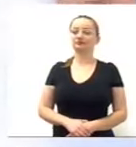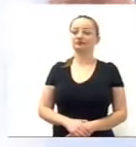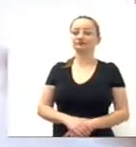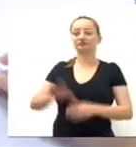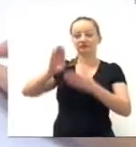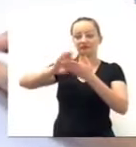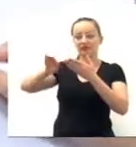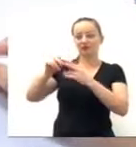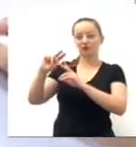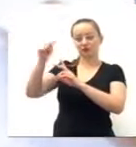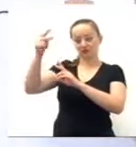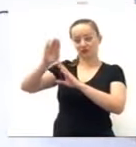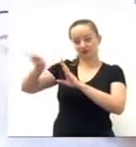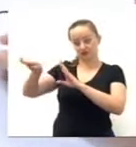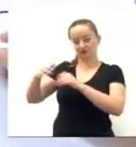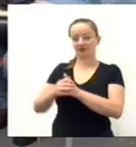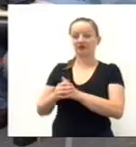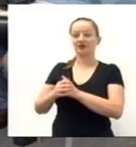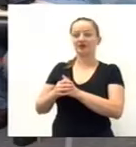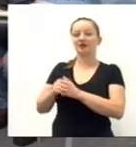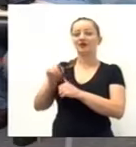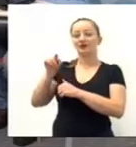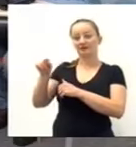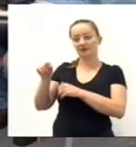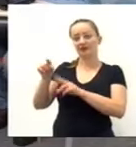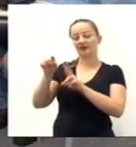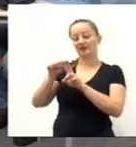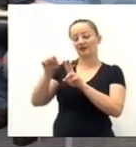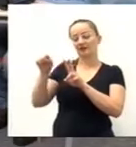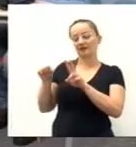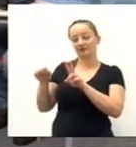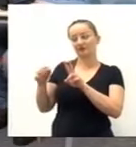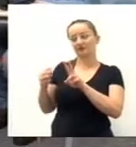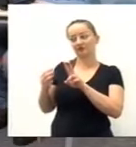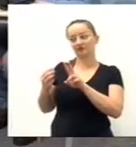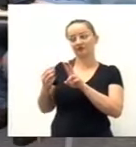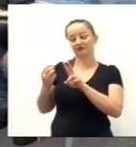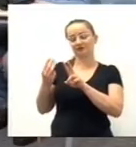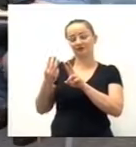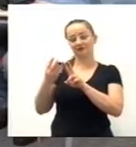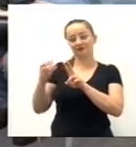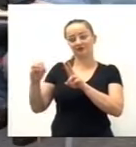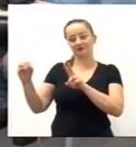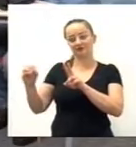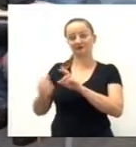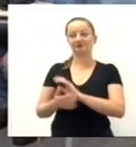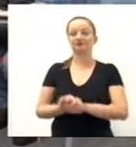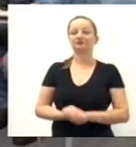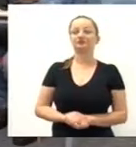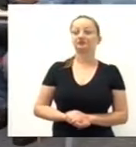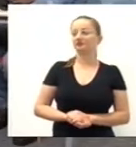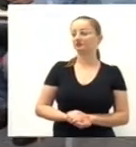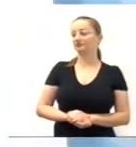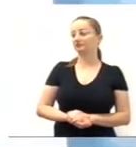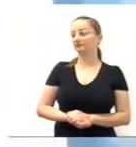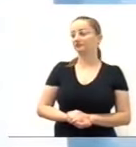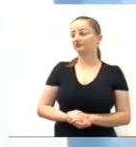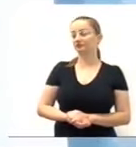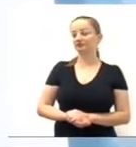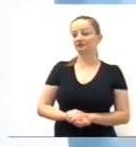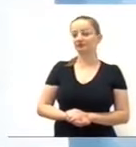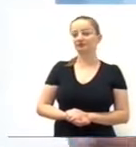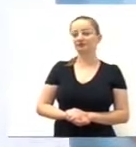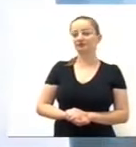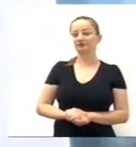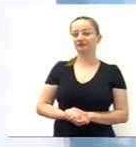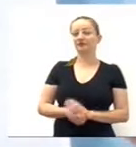aqui o expoente e aqui vai ficar a raiz quadrada de 300. Bom, qual é a raiz quadrada